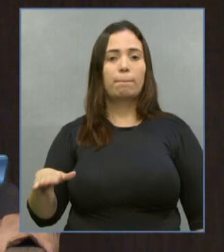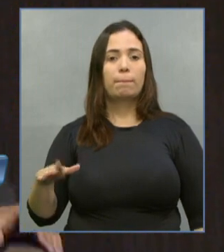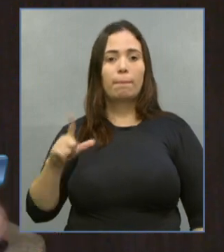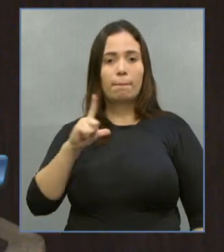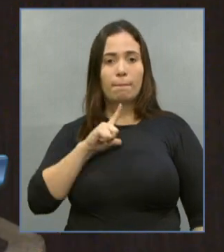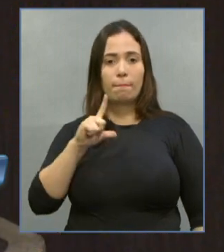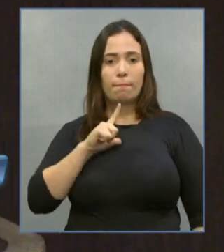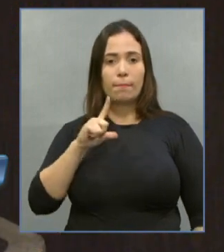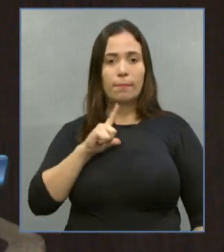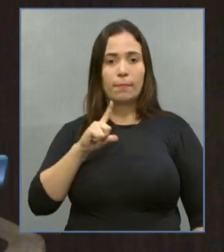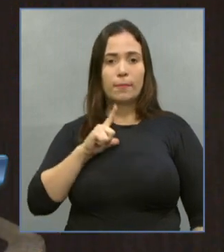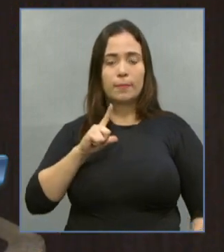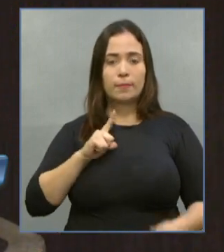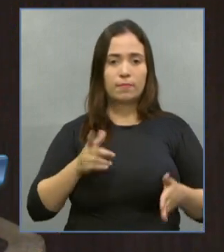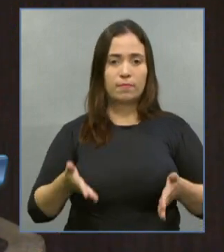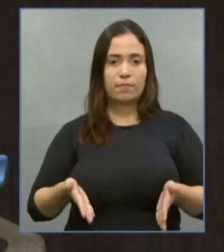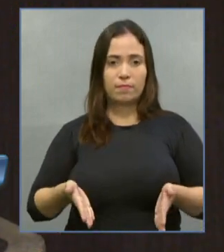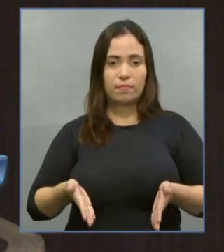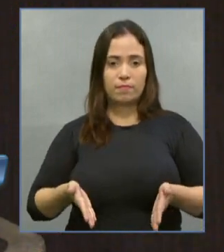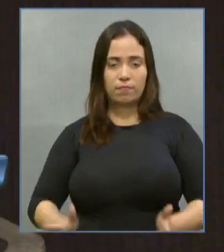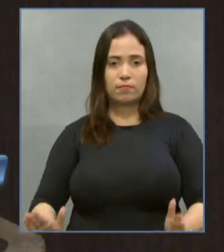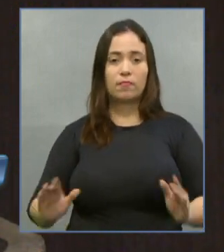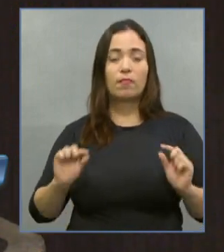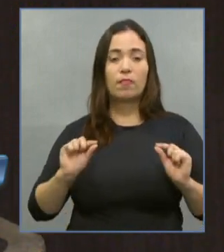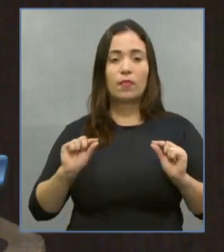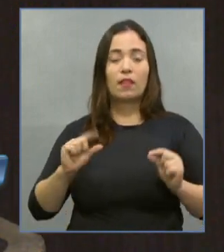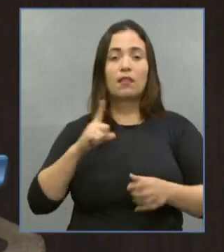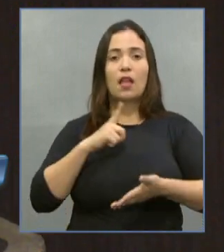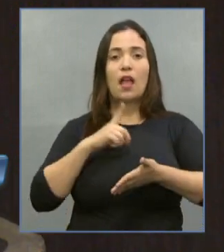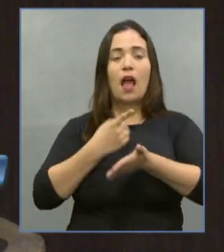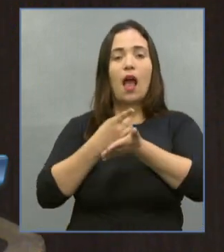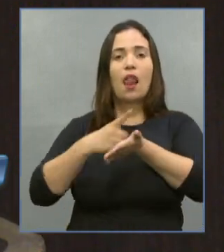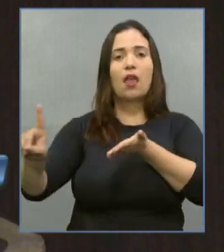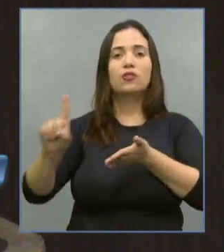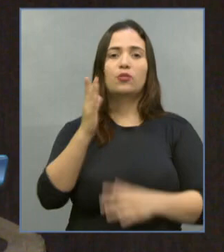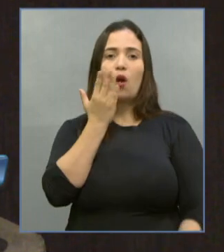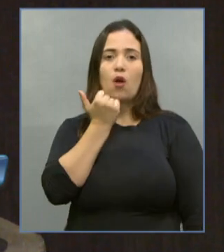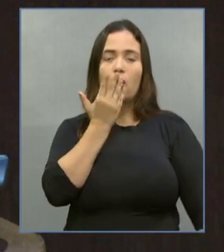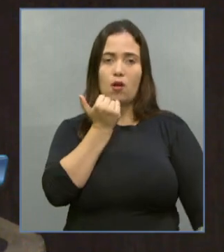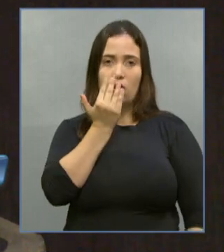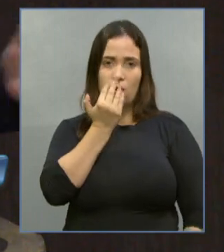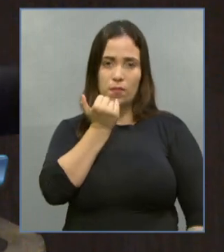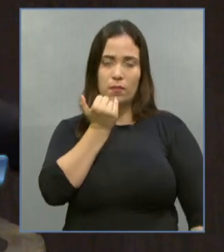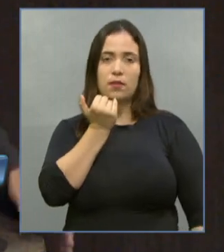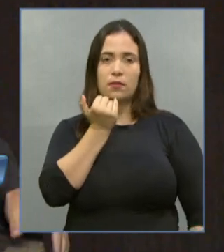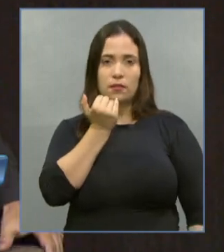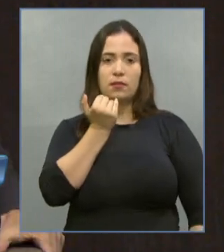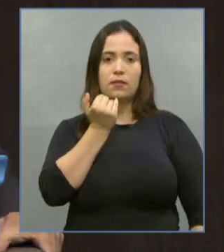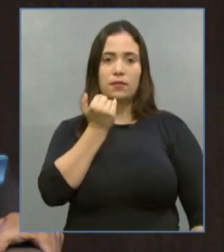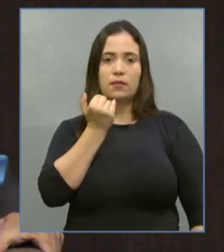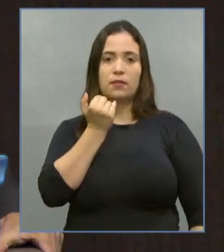nascem com intolerâncias ou alergias alimentares. Essa é